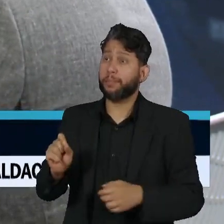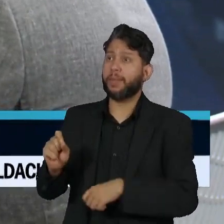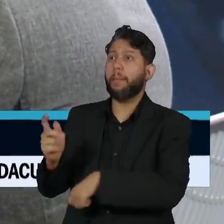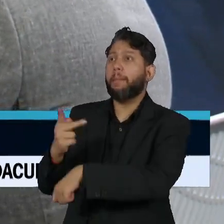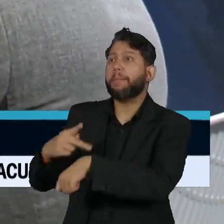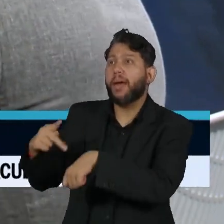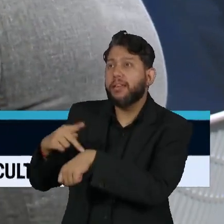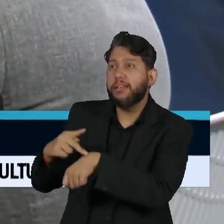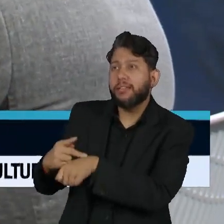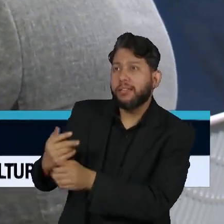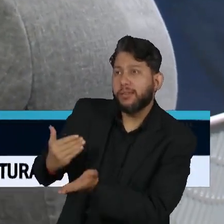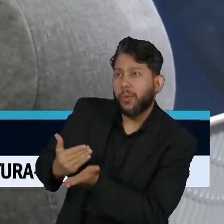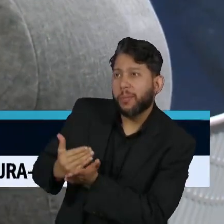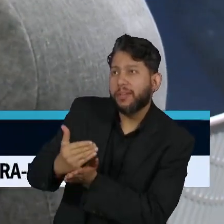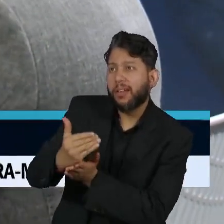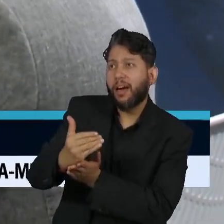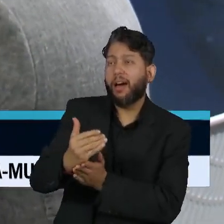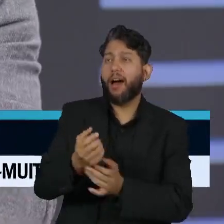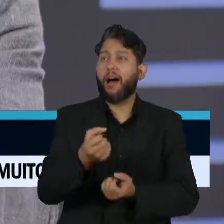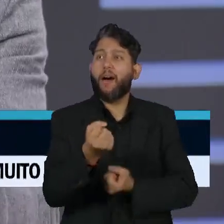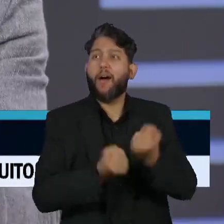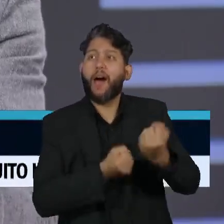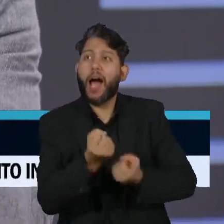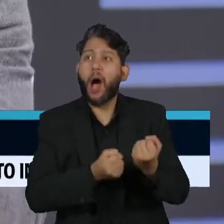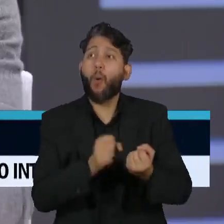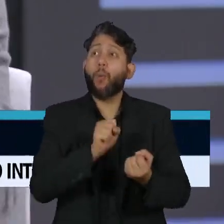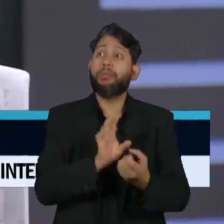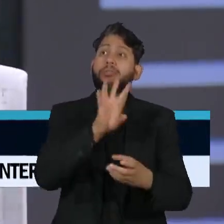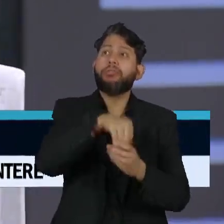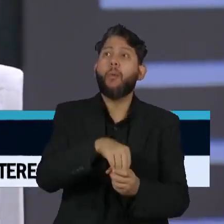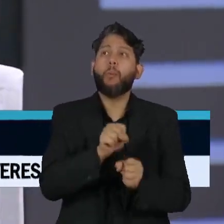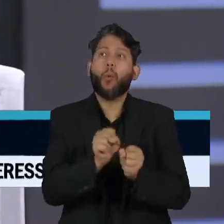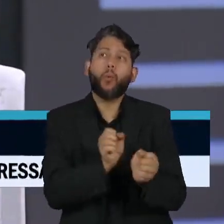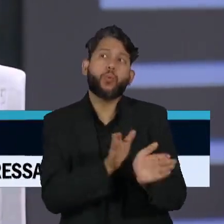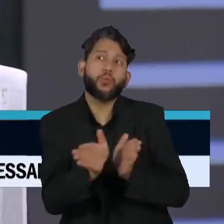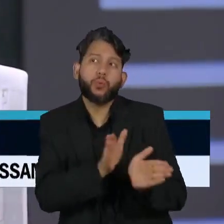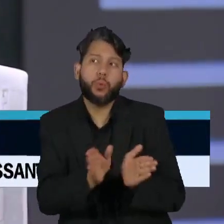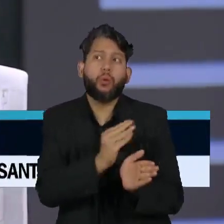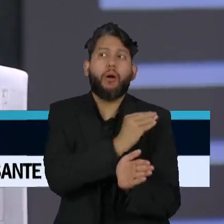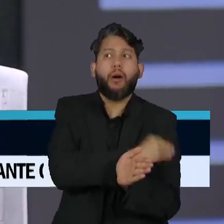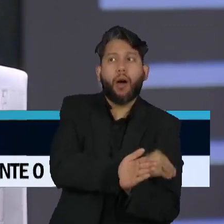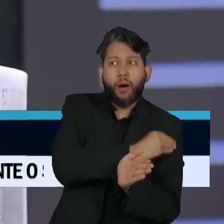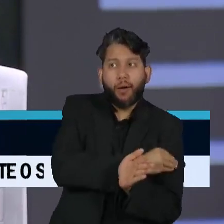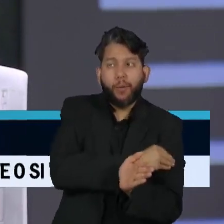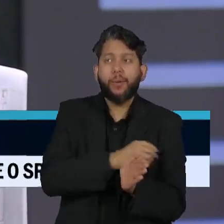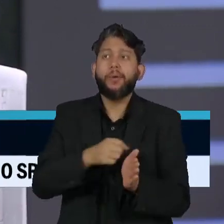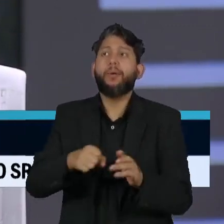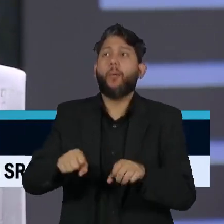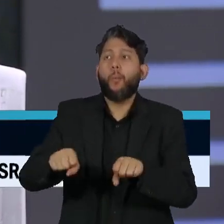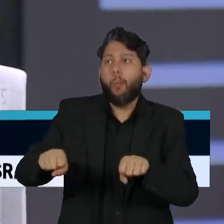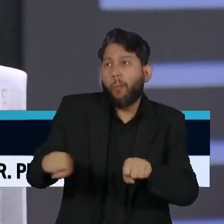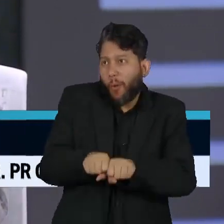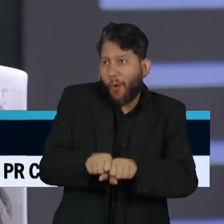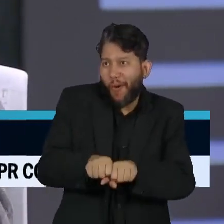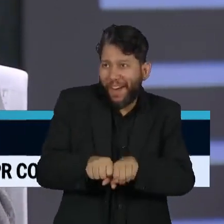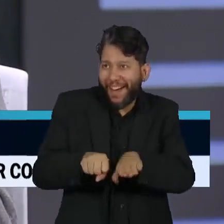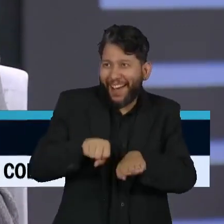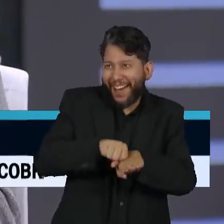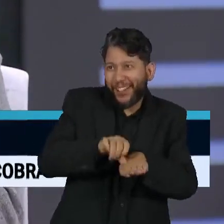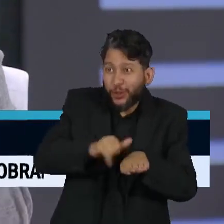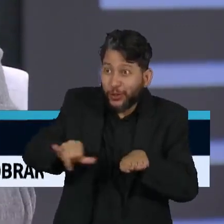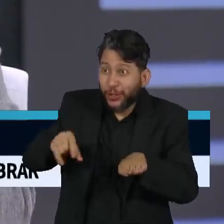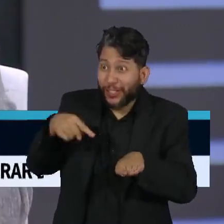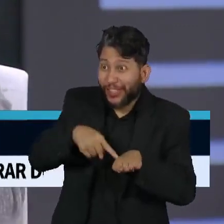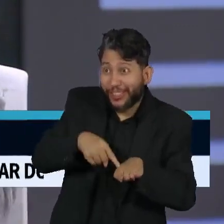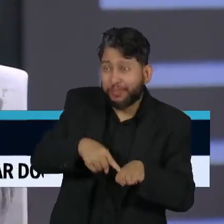a opção híbrida de um carro com etanol e elétrico pode ser uma transição muito